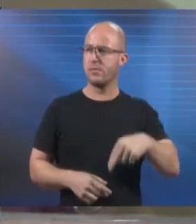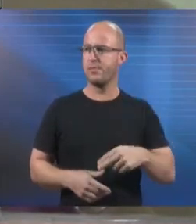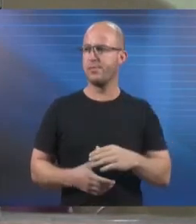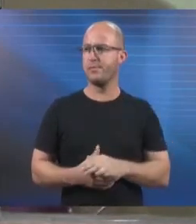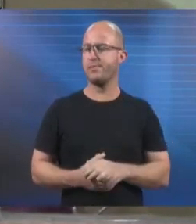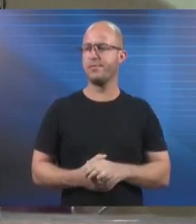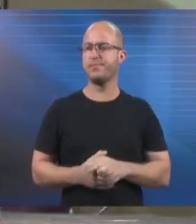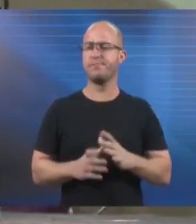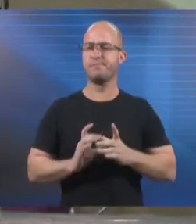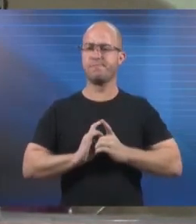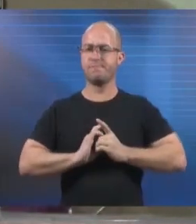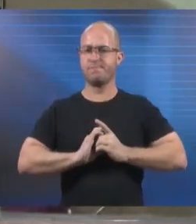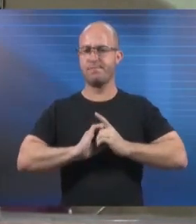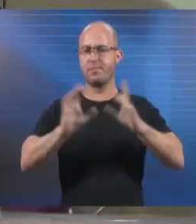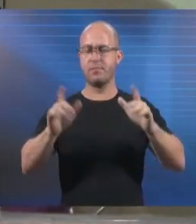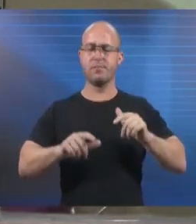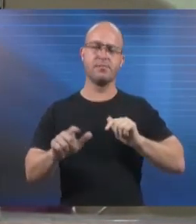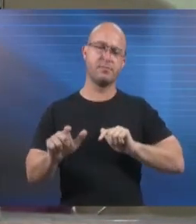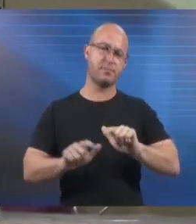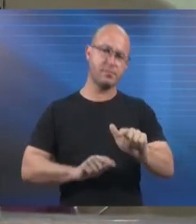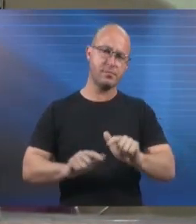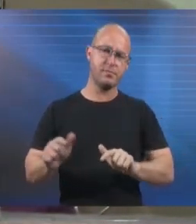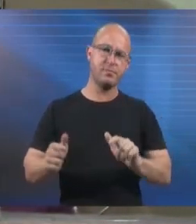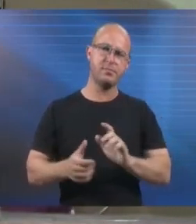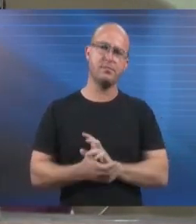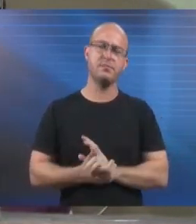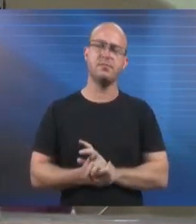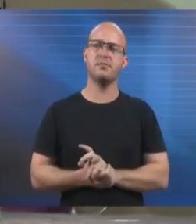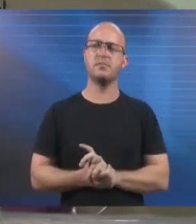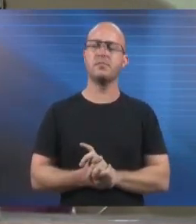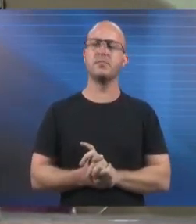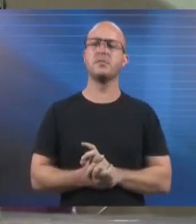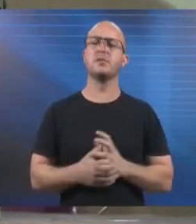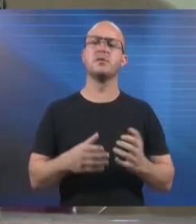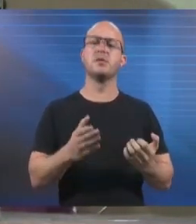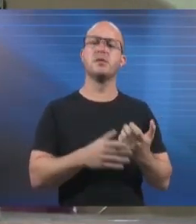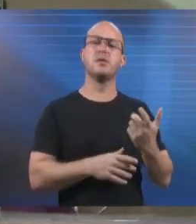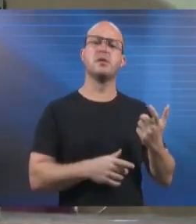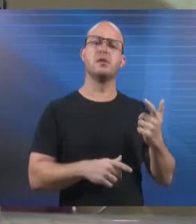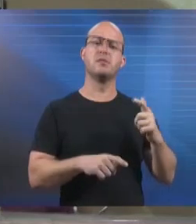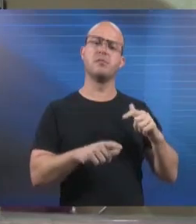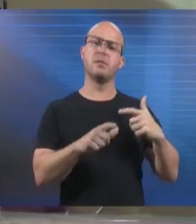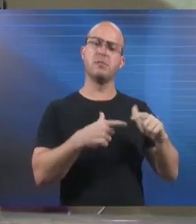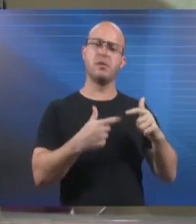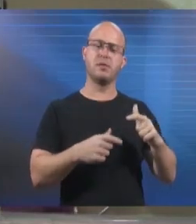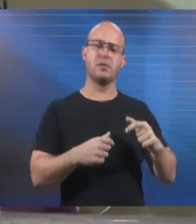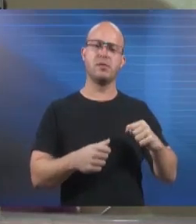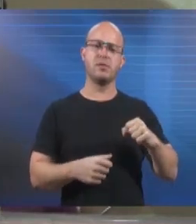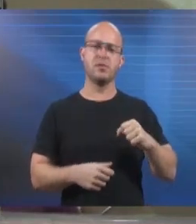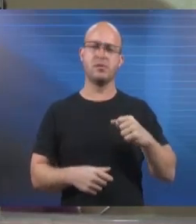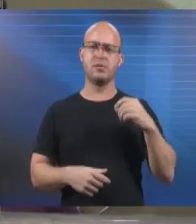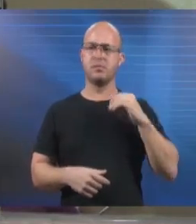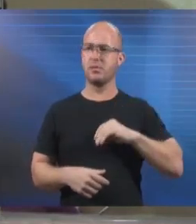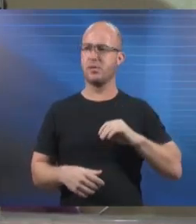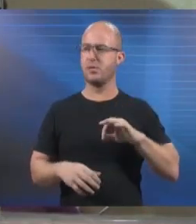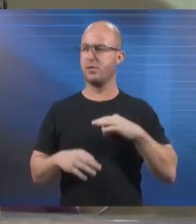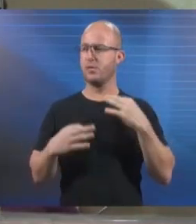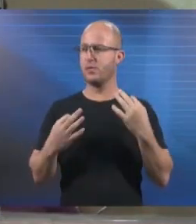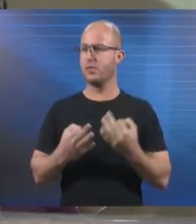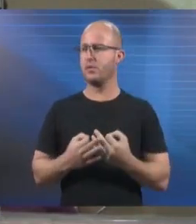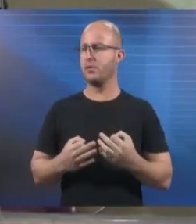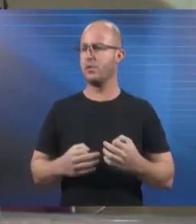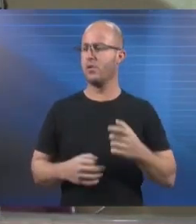Norte pela Liberdade de trabalhar de ter dignidade de gerar emprego e de sustentar suas famílias Essa foi a